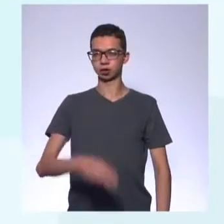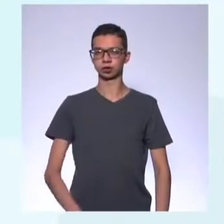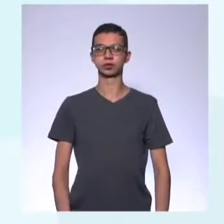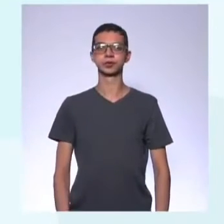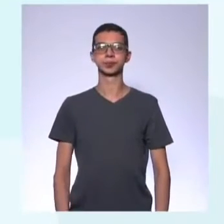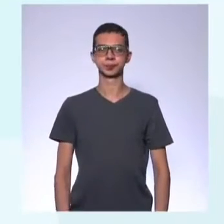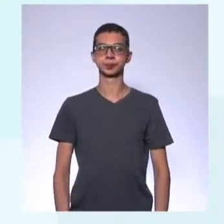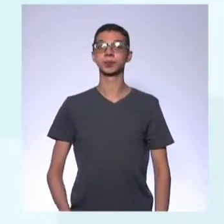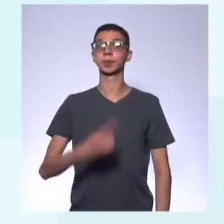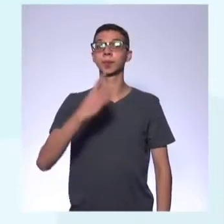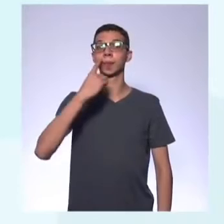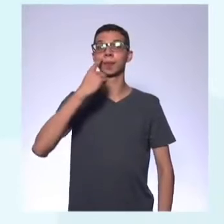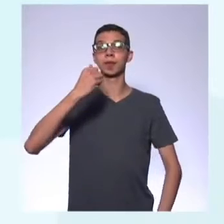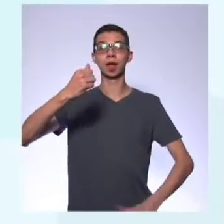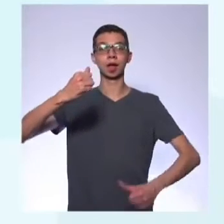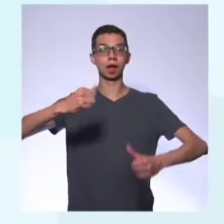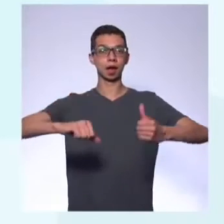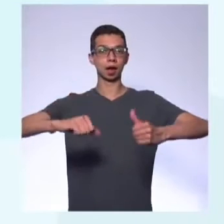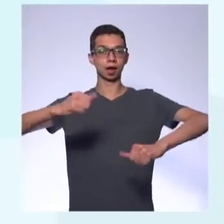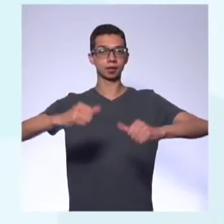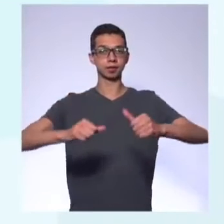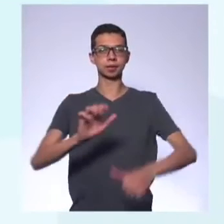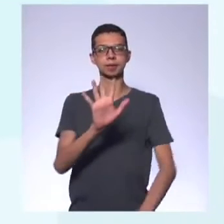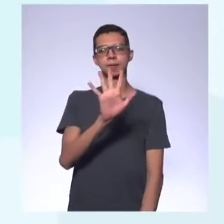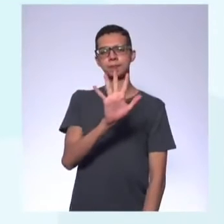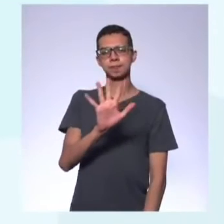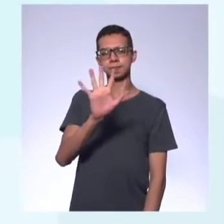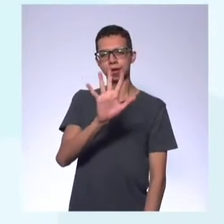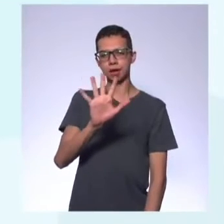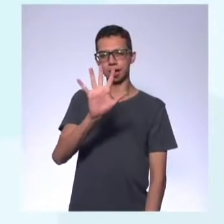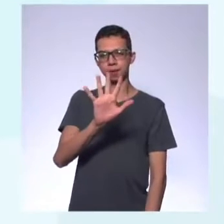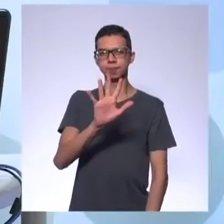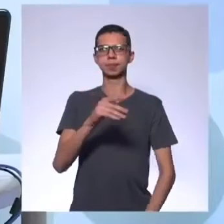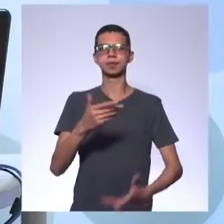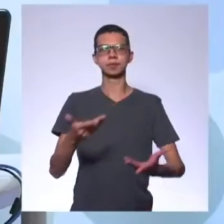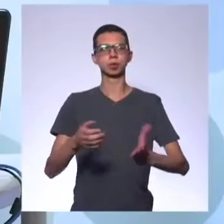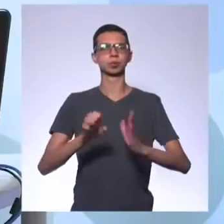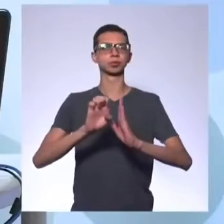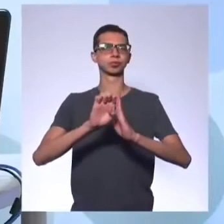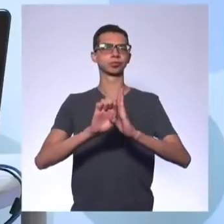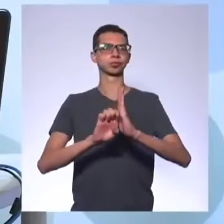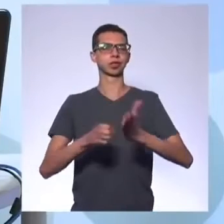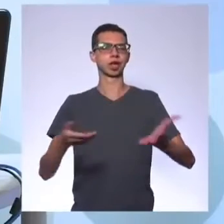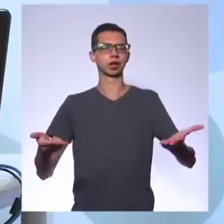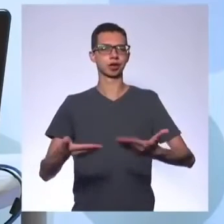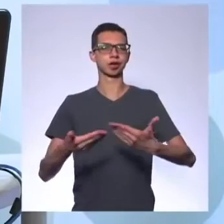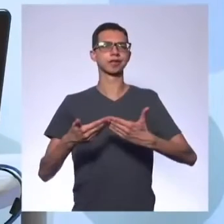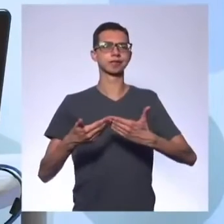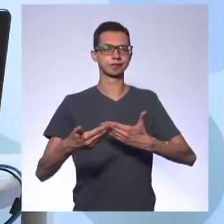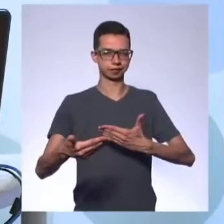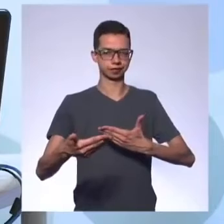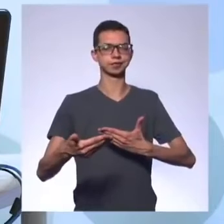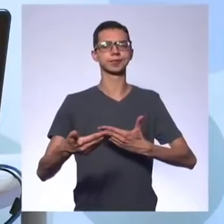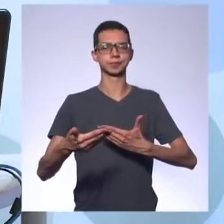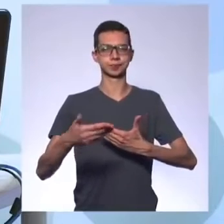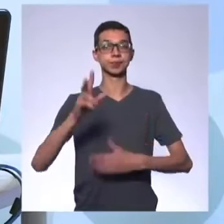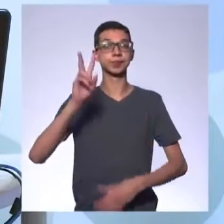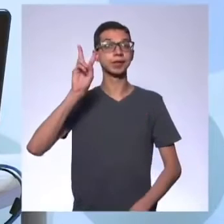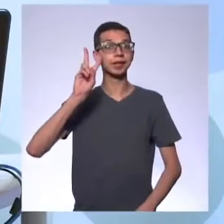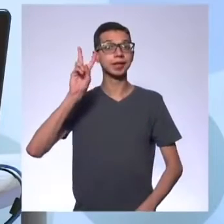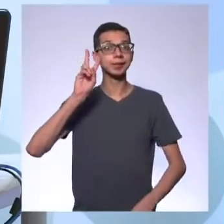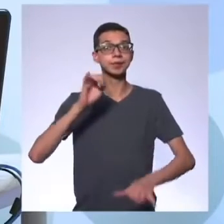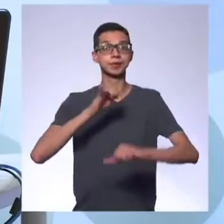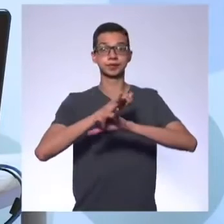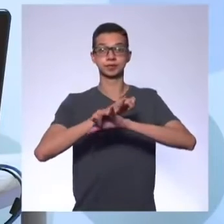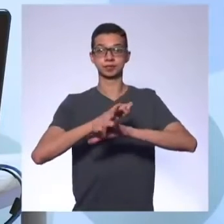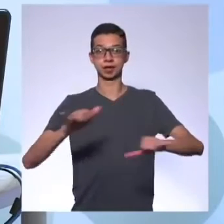da análise desse mapa que nós vamos fazer um exercício. Lembrando que nós estamos falando, né, dessas questões